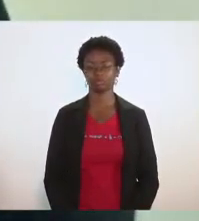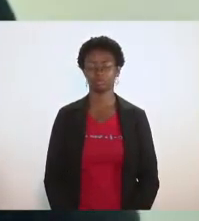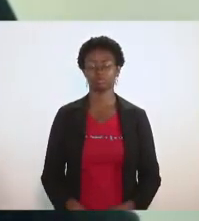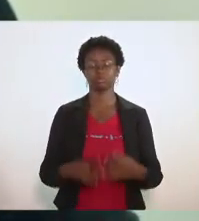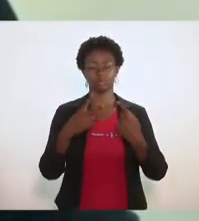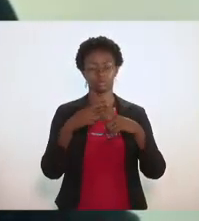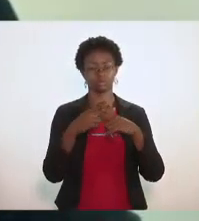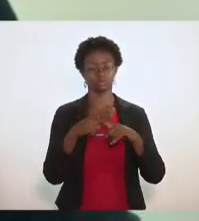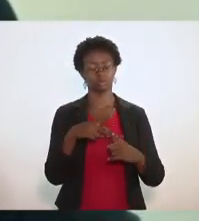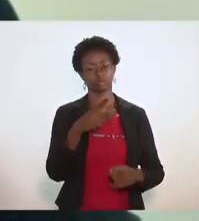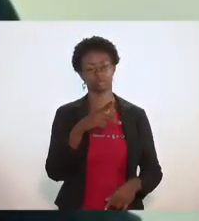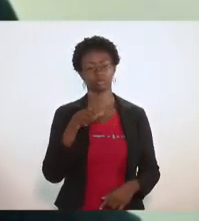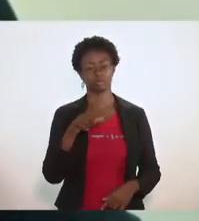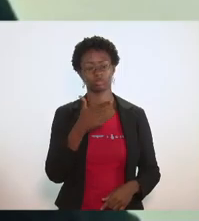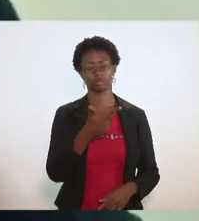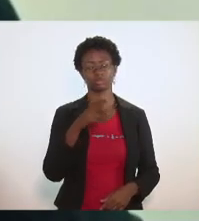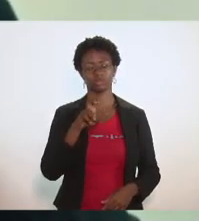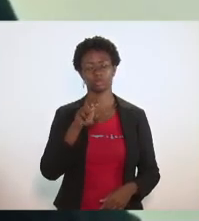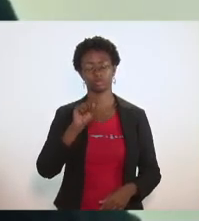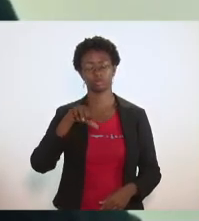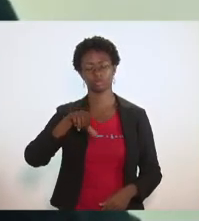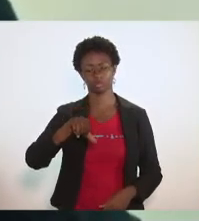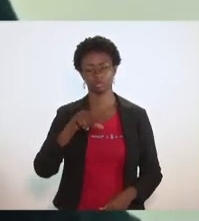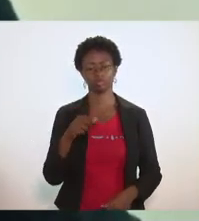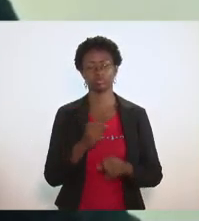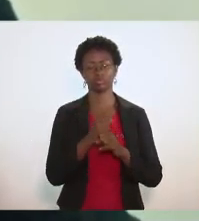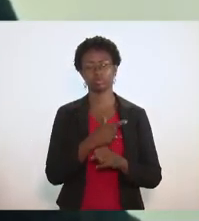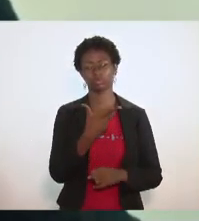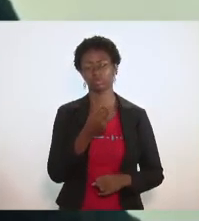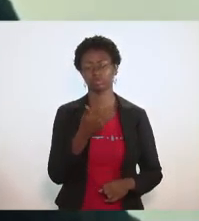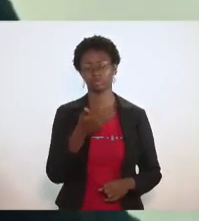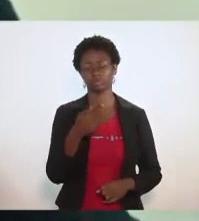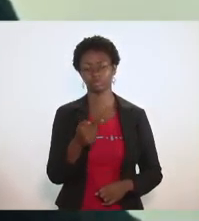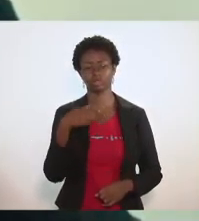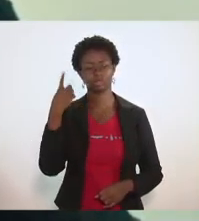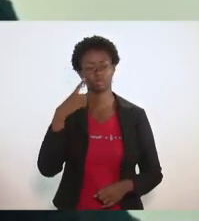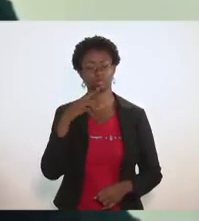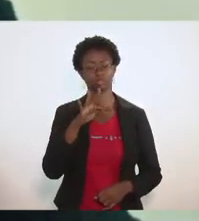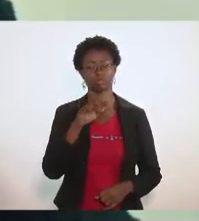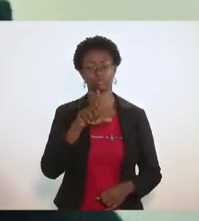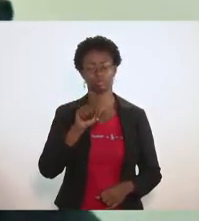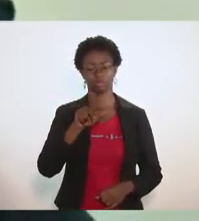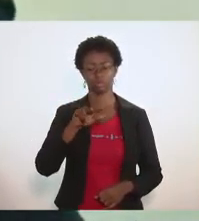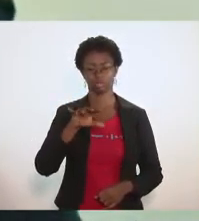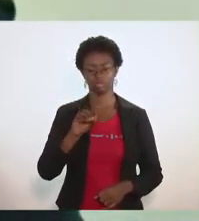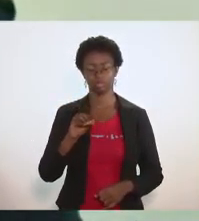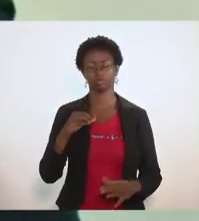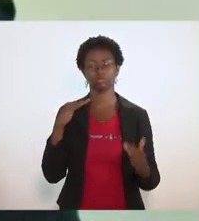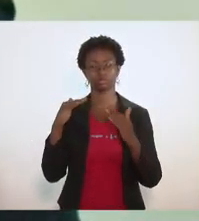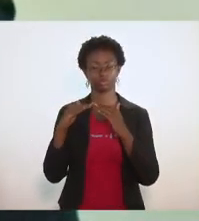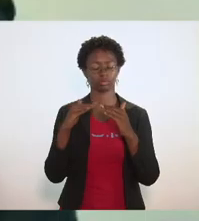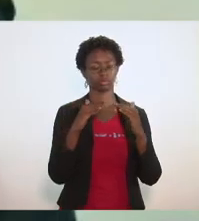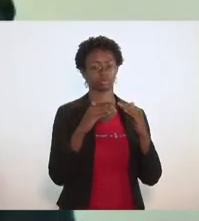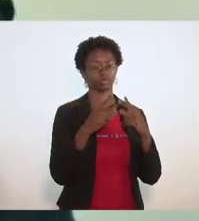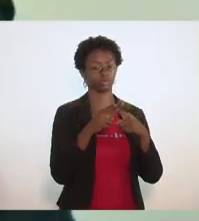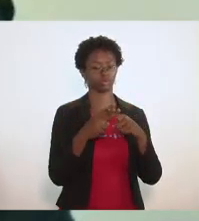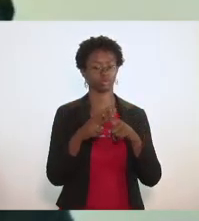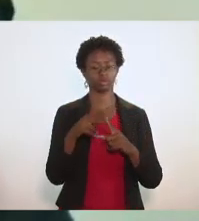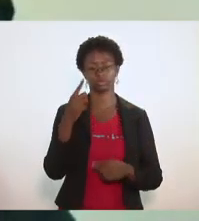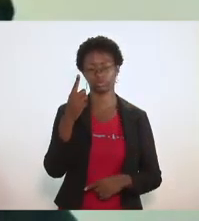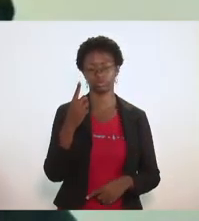análise. Então, estou pedindo vista à Vossa Excelência. 25. Concedido pedido de vista, deputado Luiz Paulo, 26 da